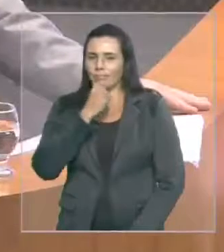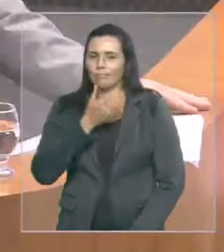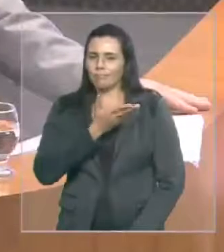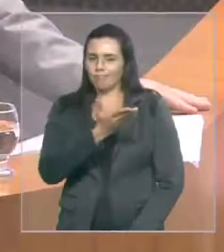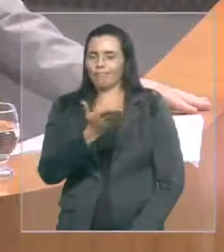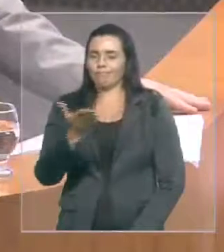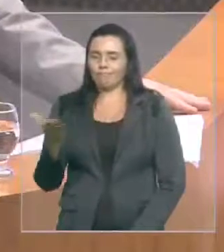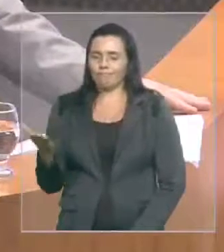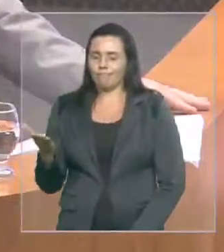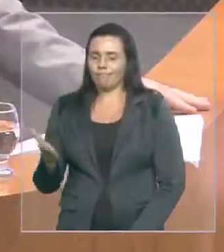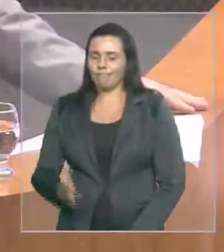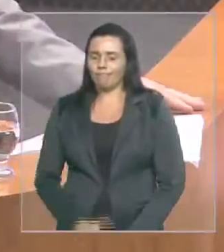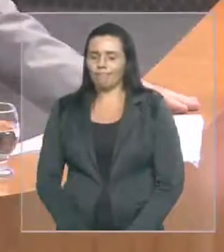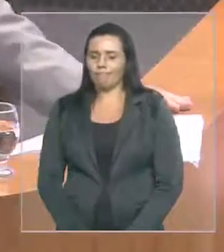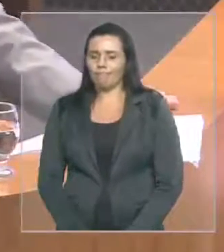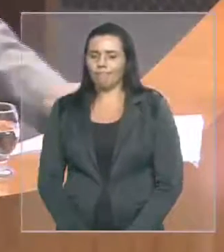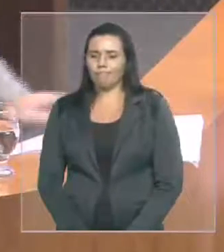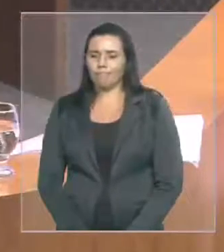deputados,